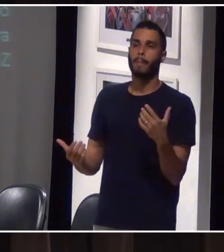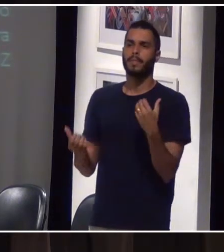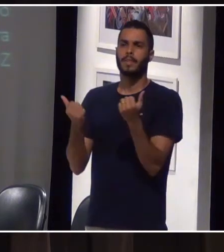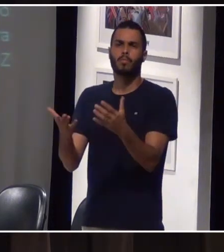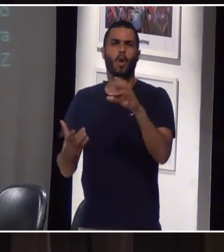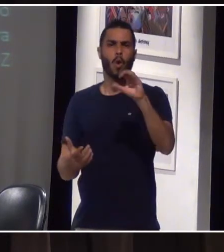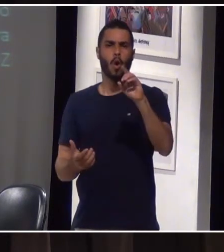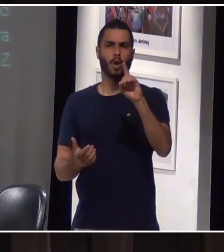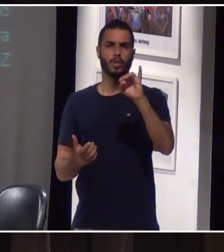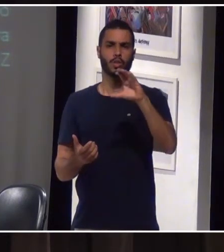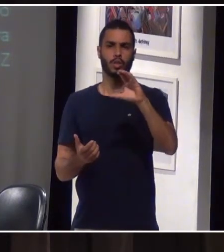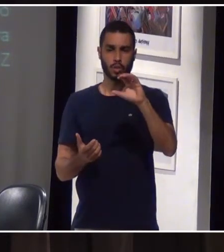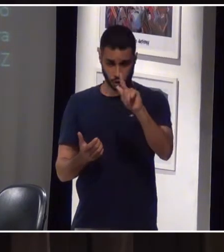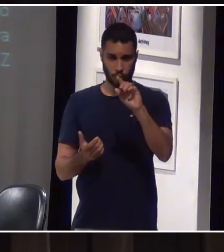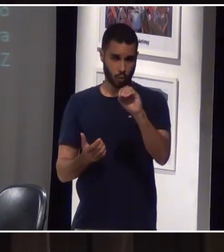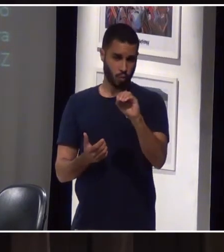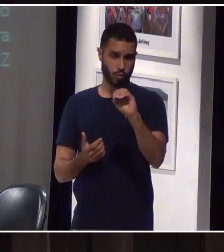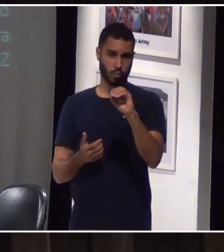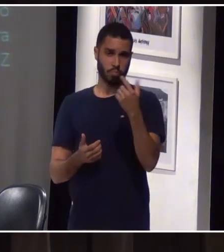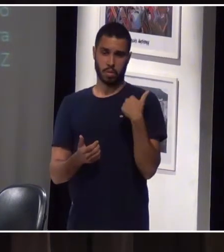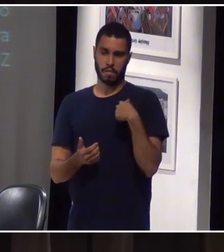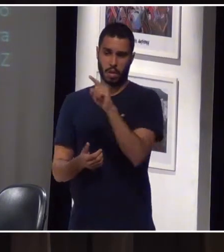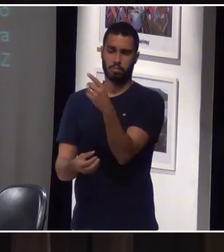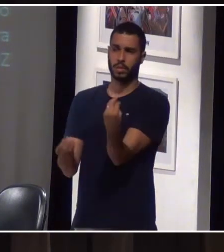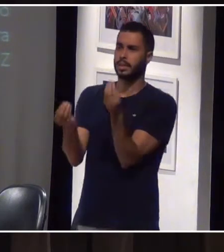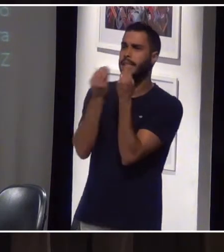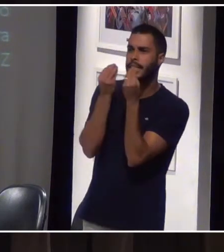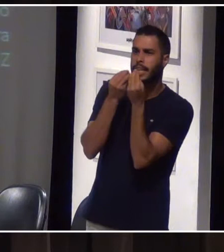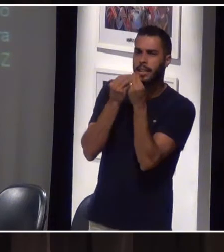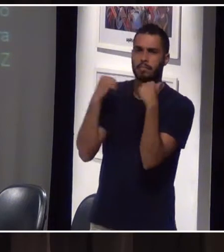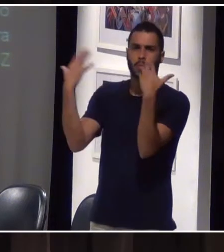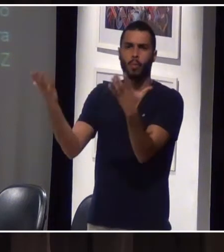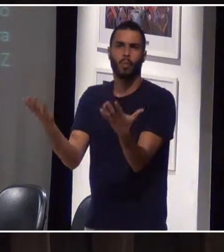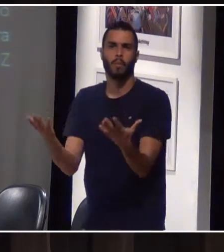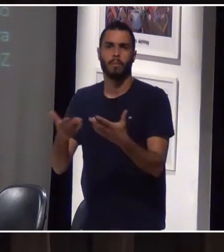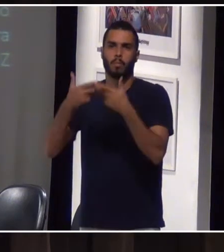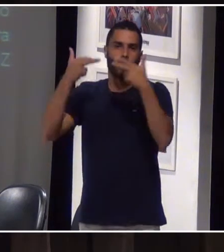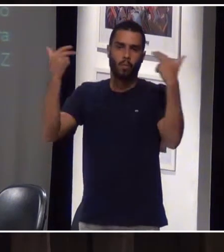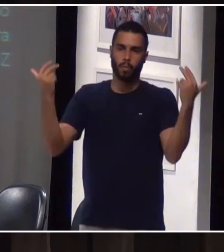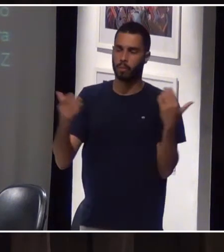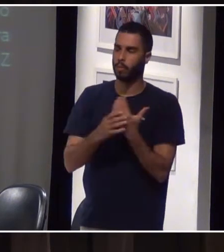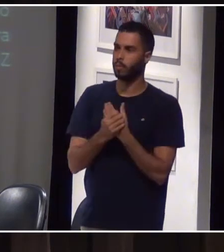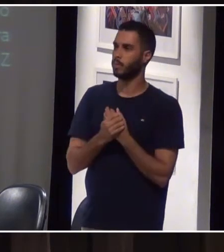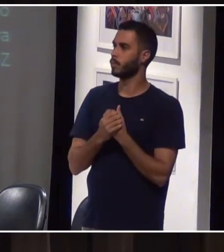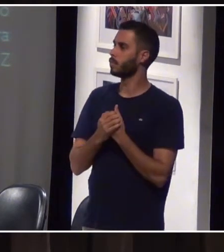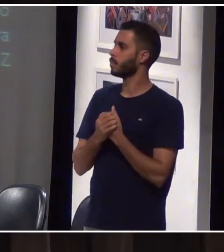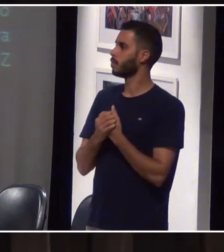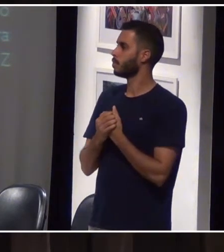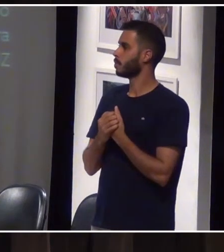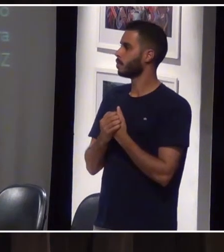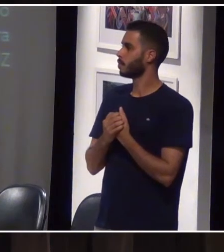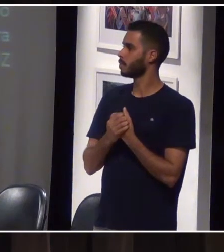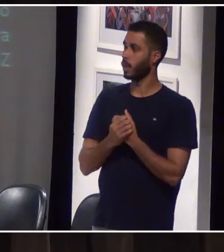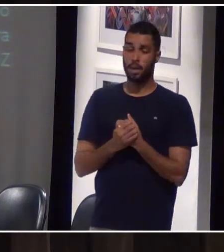códigos sistematizados para uma fast culture possa ser digerida, comentada, capitalizada.